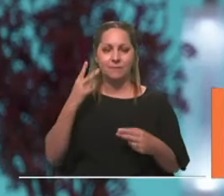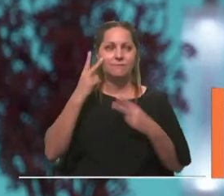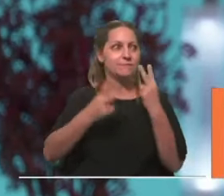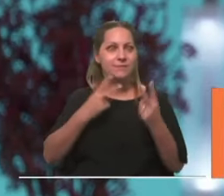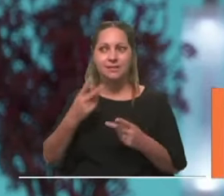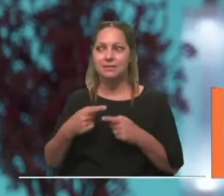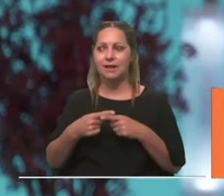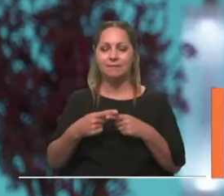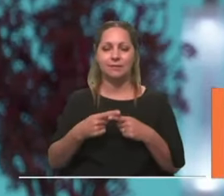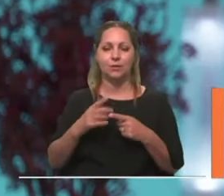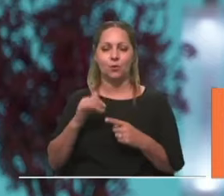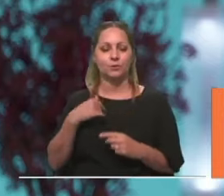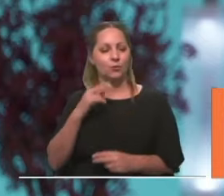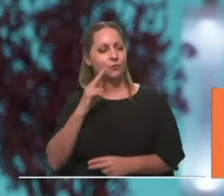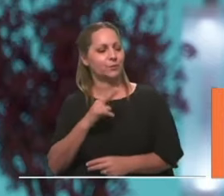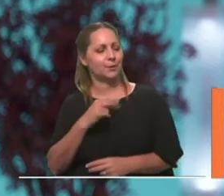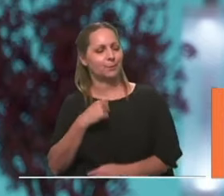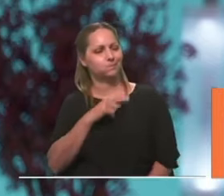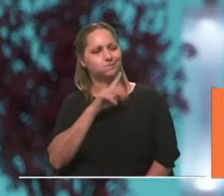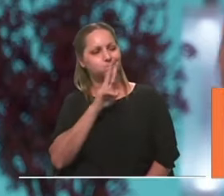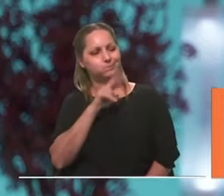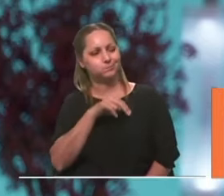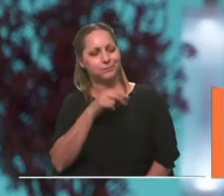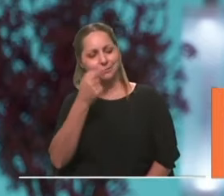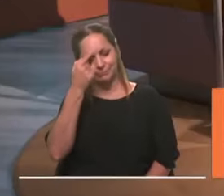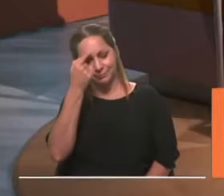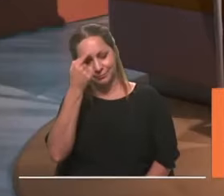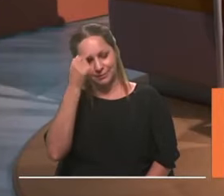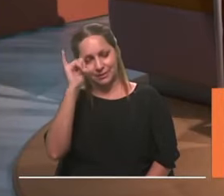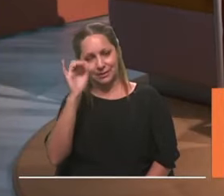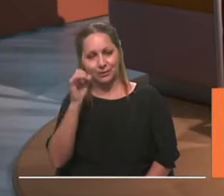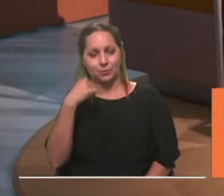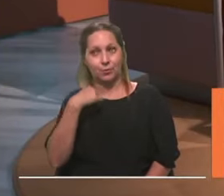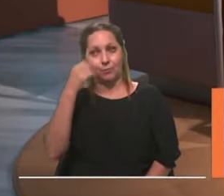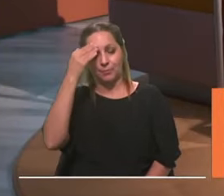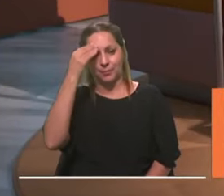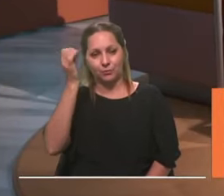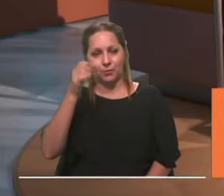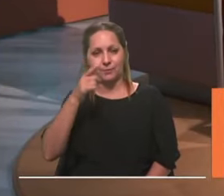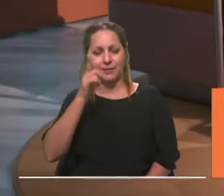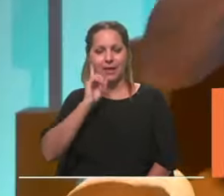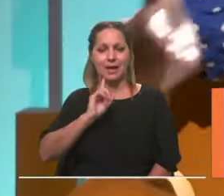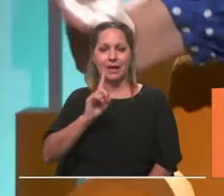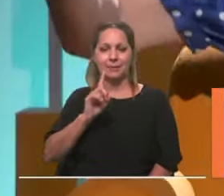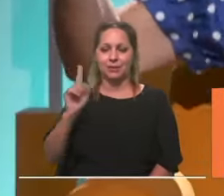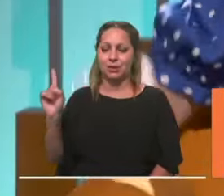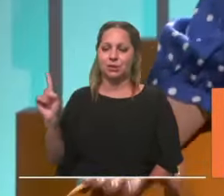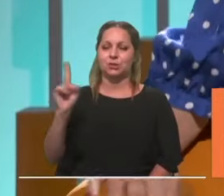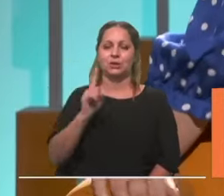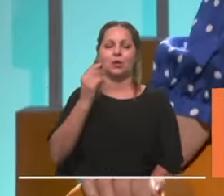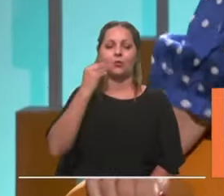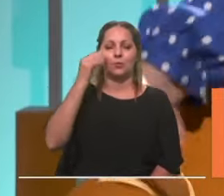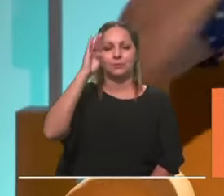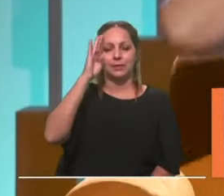coisas, e se calhar eu quando virei não foi aquela expectativa que a minha cabeça criou, também não sei qual é que foi aquela que criou. A tua rapariga estava a acabar de chegar, como é que sabe se ela